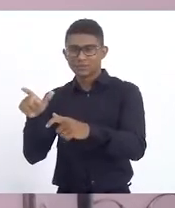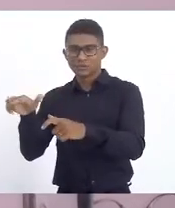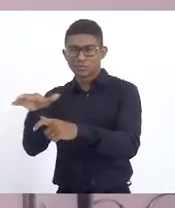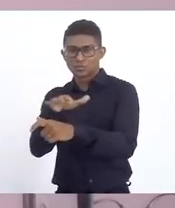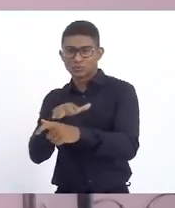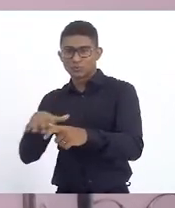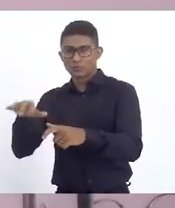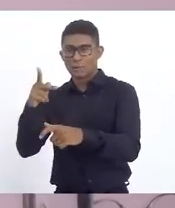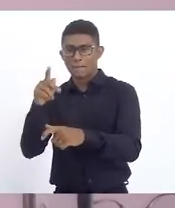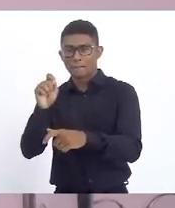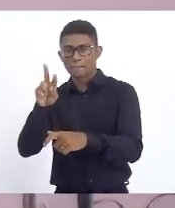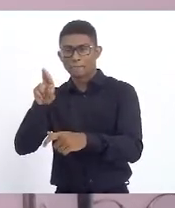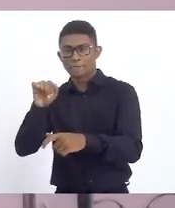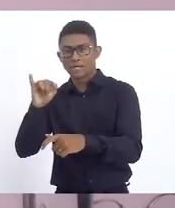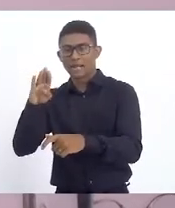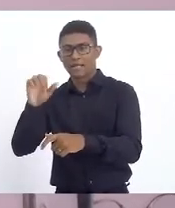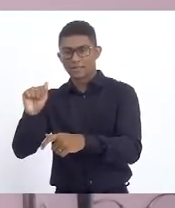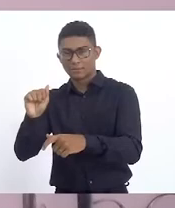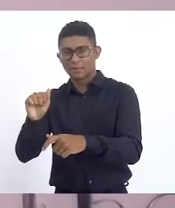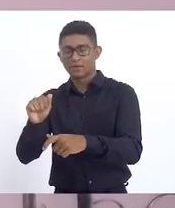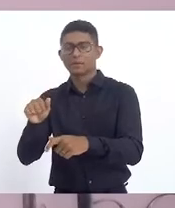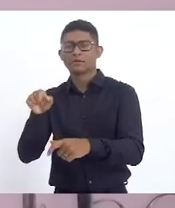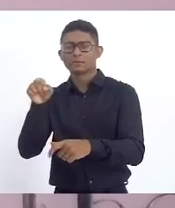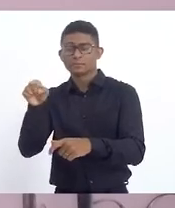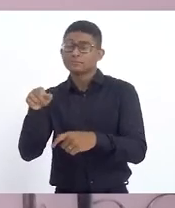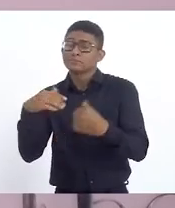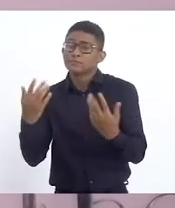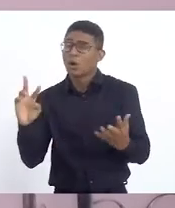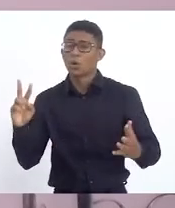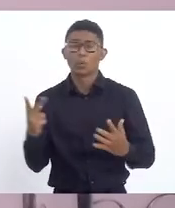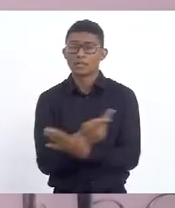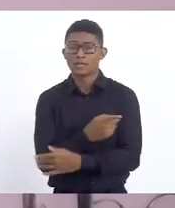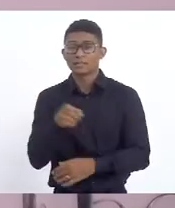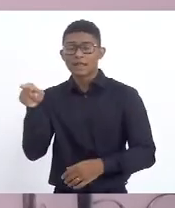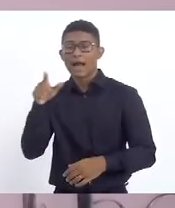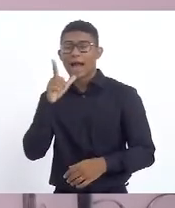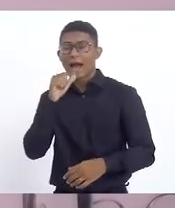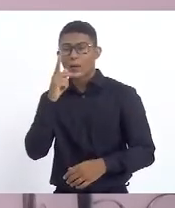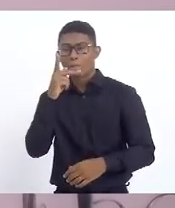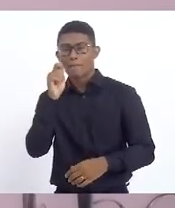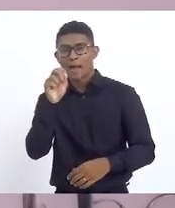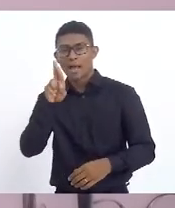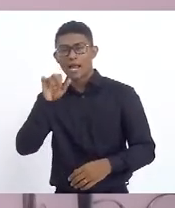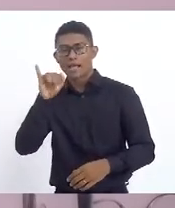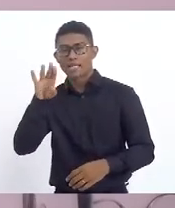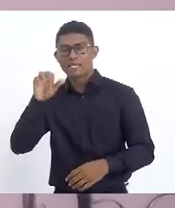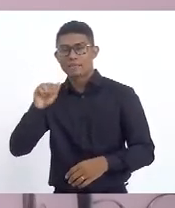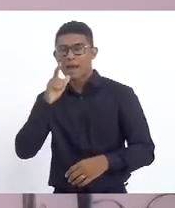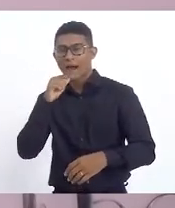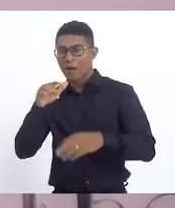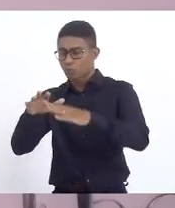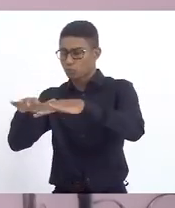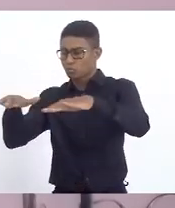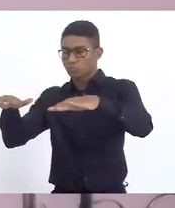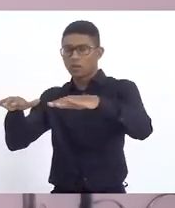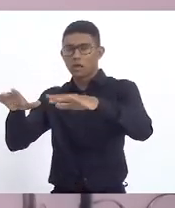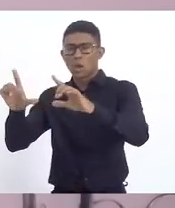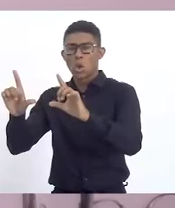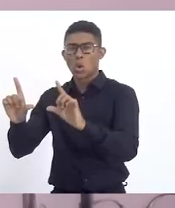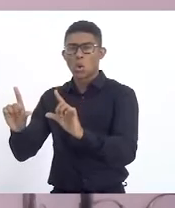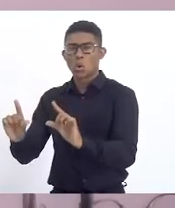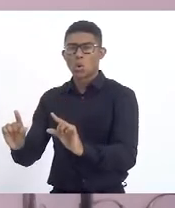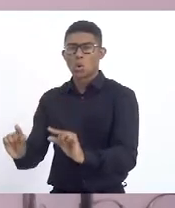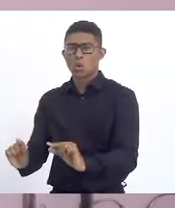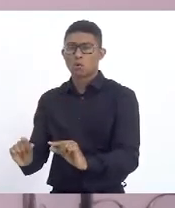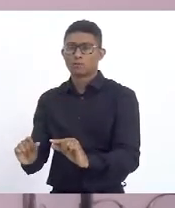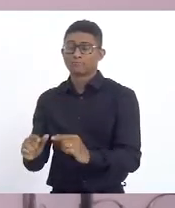4 anos atrás, o que diminui o volume de água do Paraíba, principalmente no momento de crise,